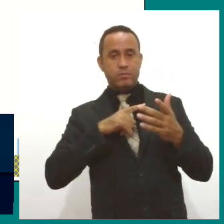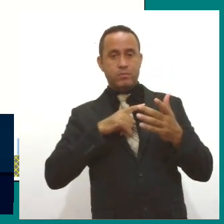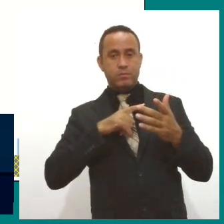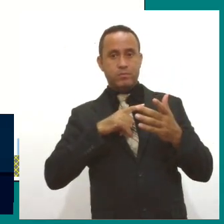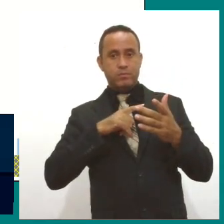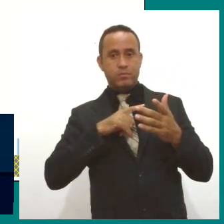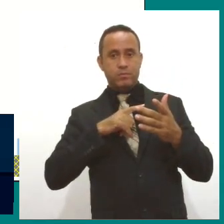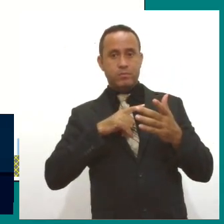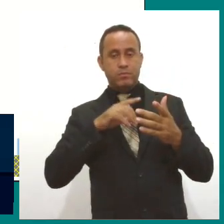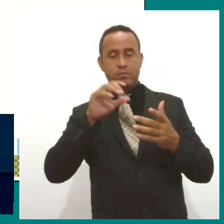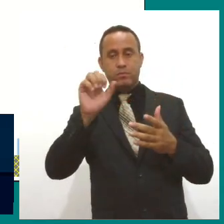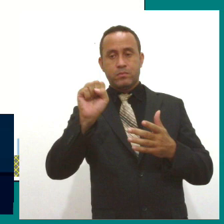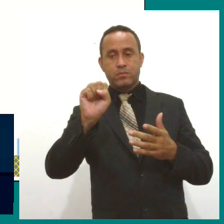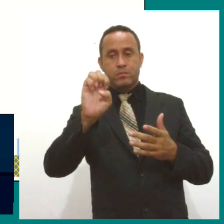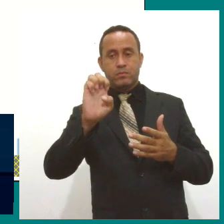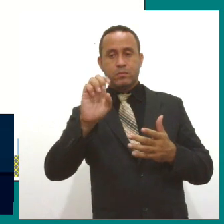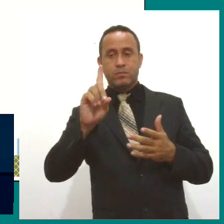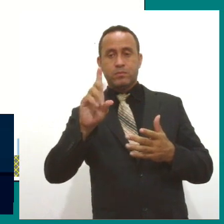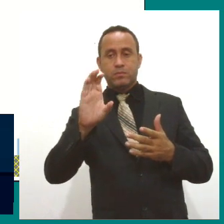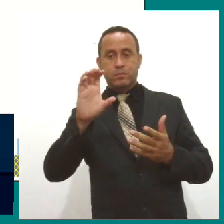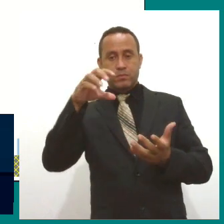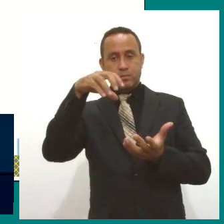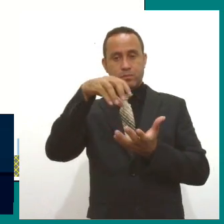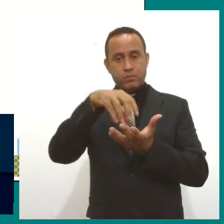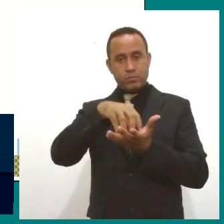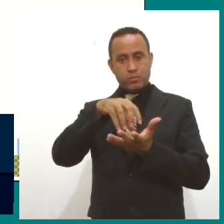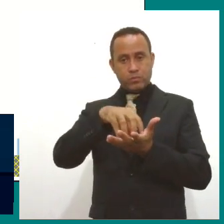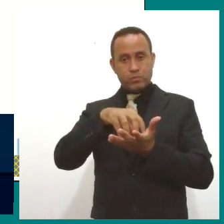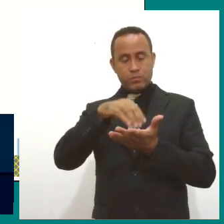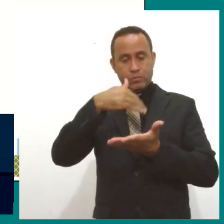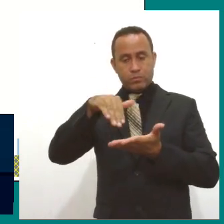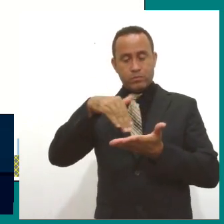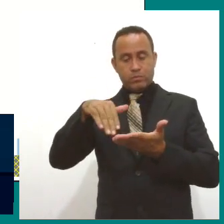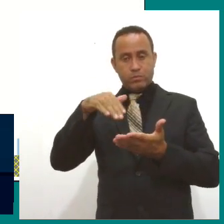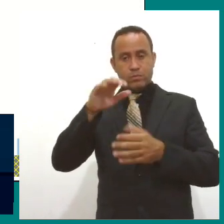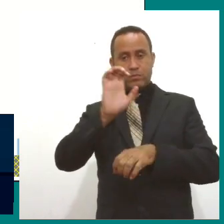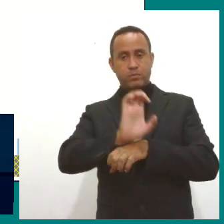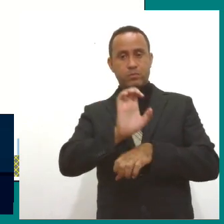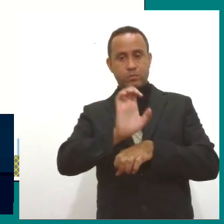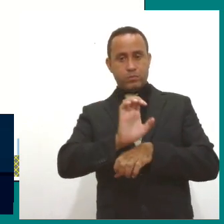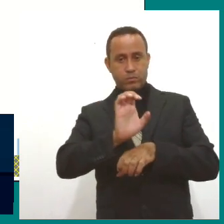ser a SEDURBS, que é a Secretaria de Desenvolvimento Urbano e Sustentabilidade do Estado, que tem